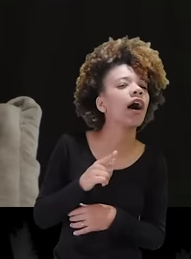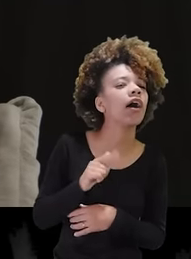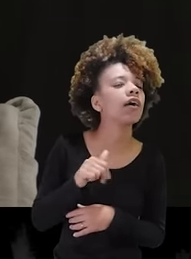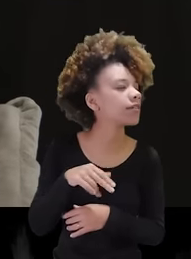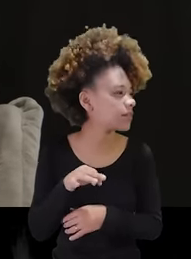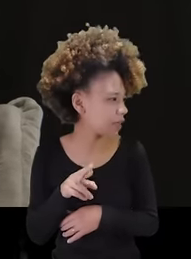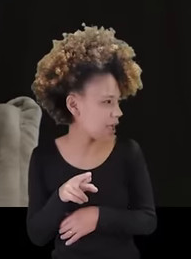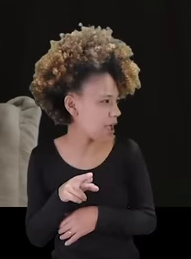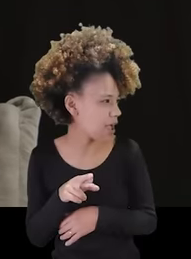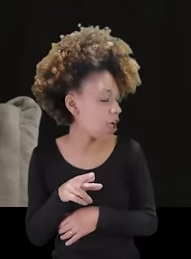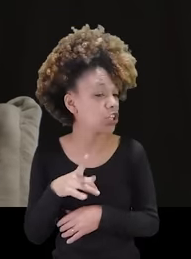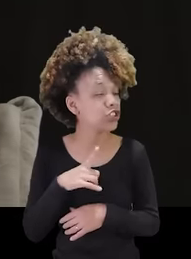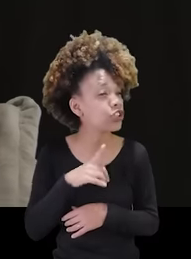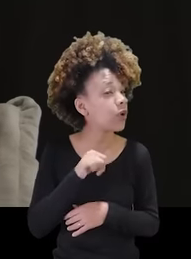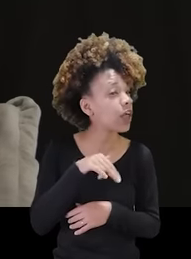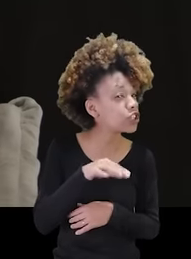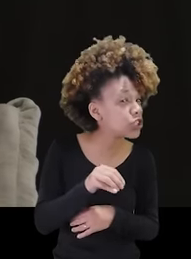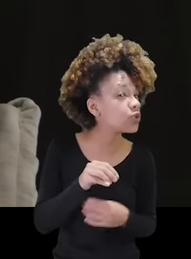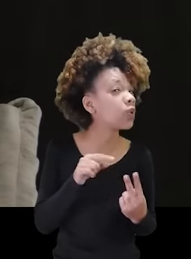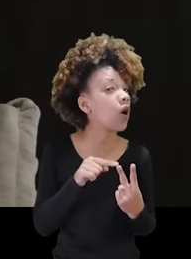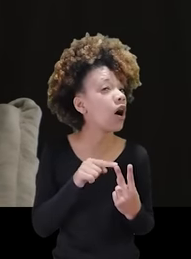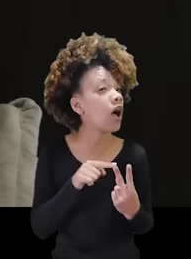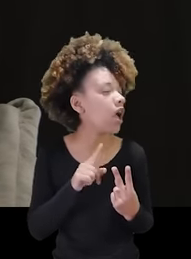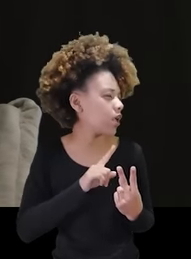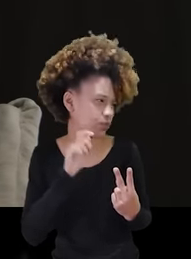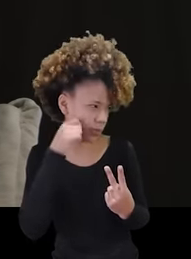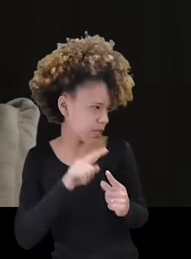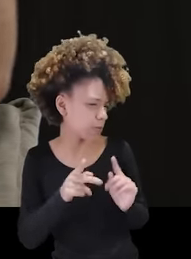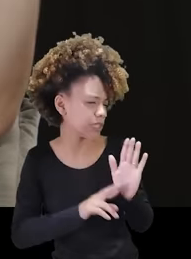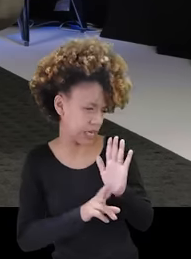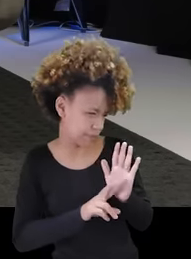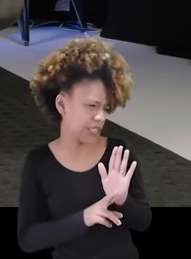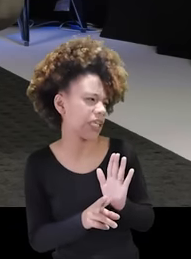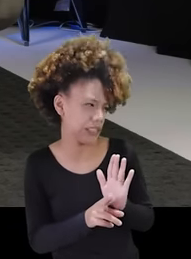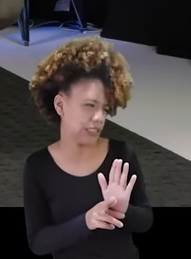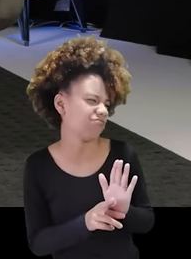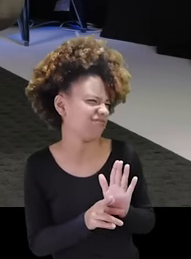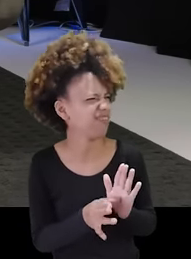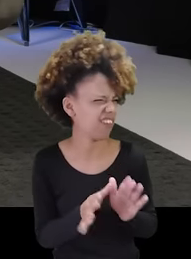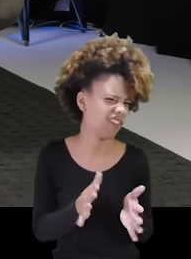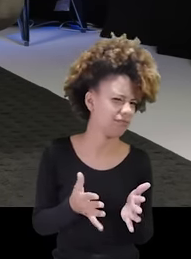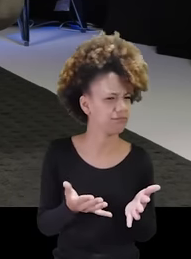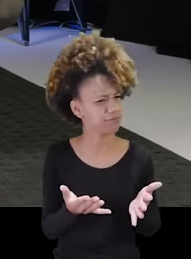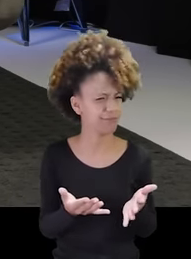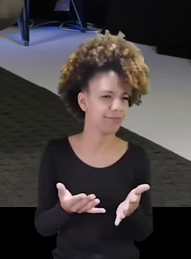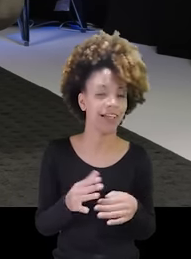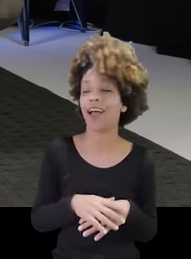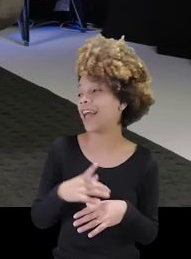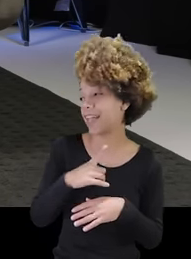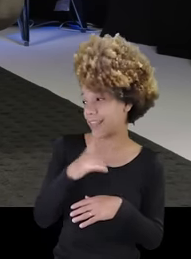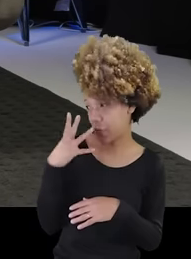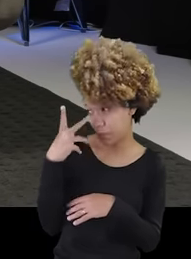não lá tinha um Latino tinha um cara ele não é preto mas ele representa o preto ele é meio estranho ele é meio